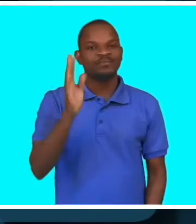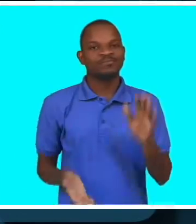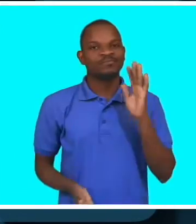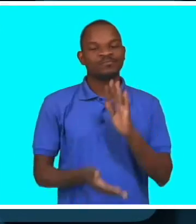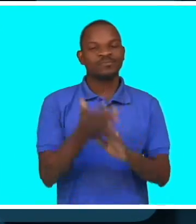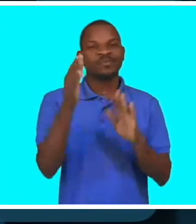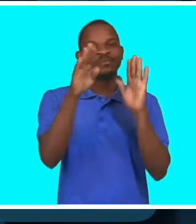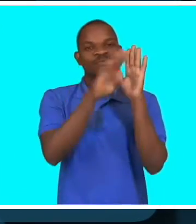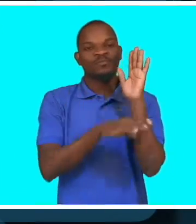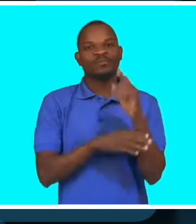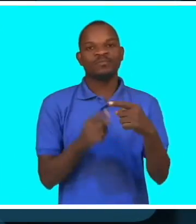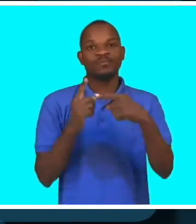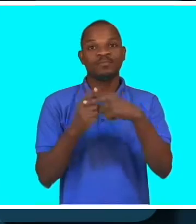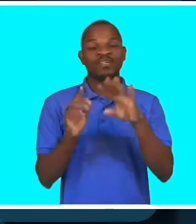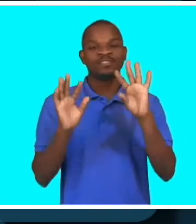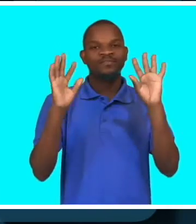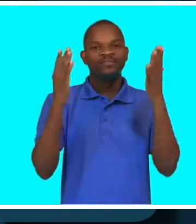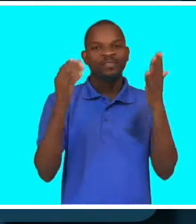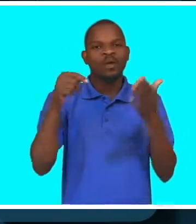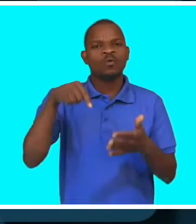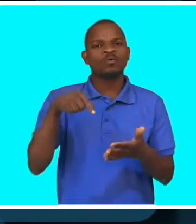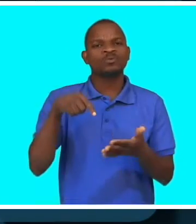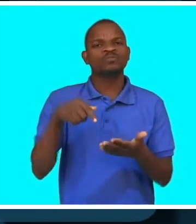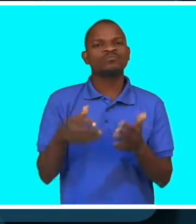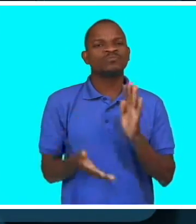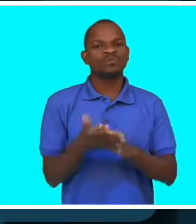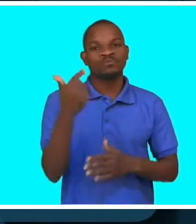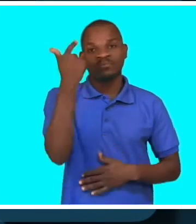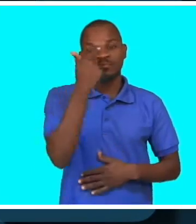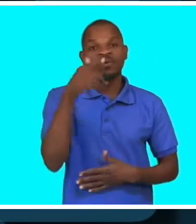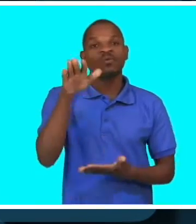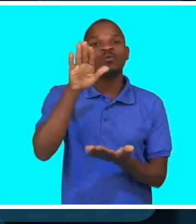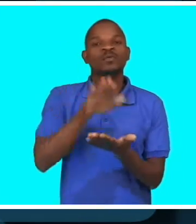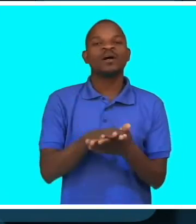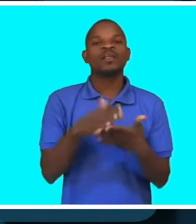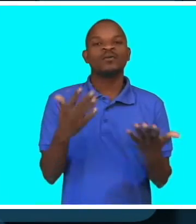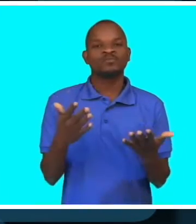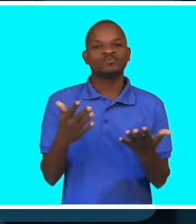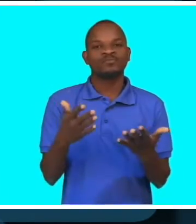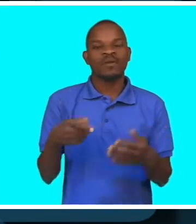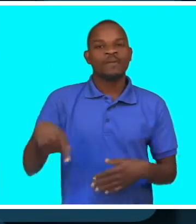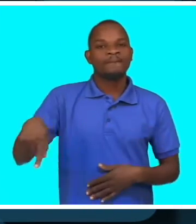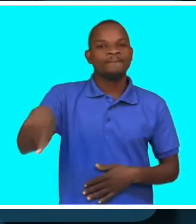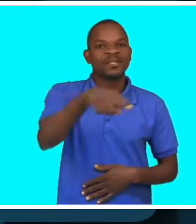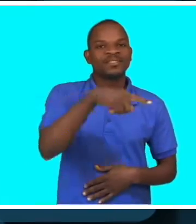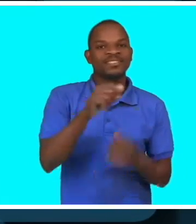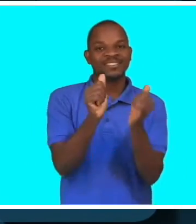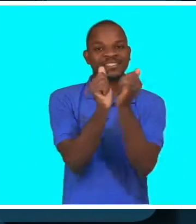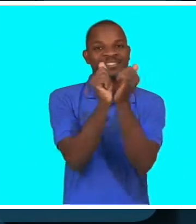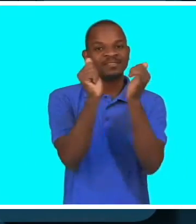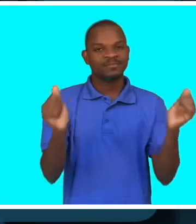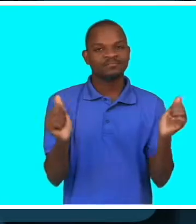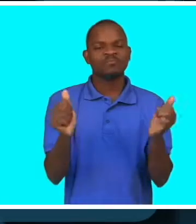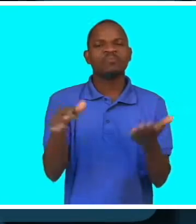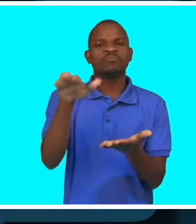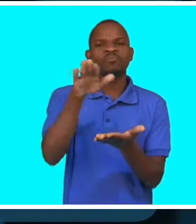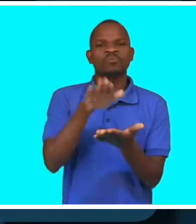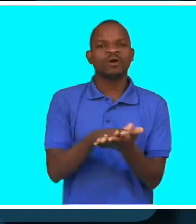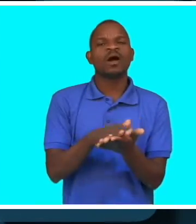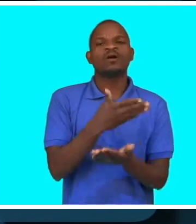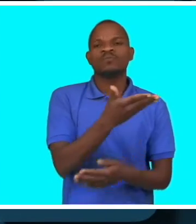Olá, está no ar o seu espaço Mais Vida. Hoje gravamos a partir daqui da Praça da Independência,